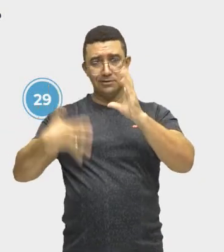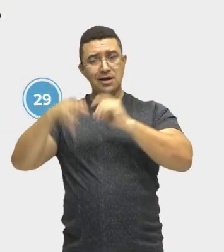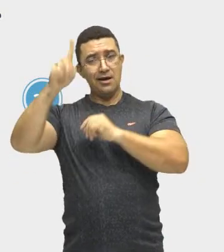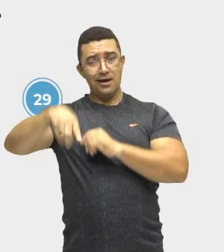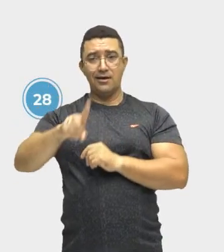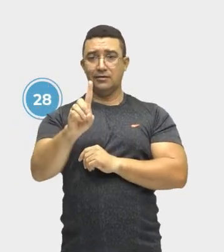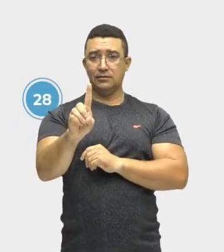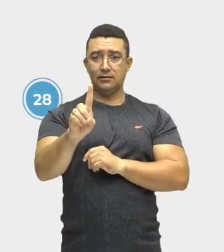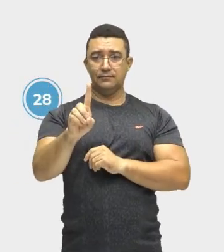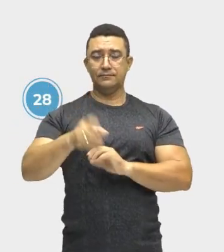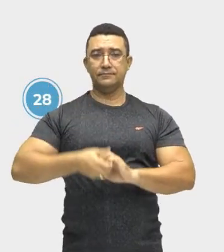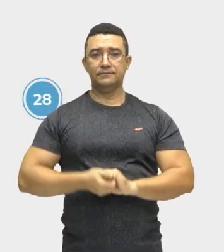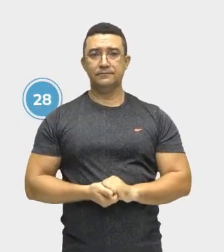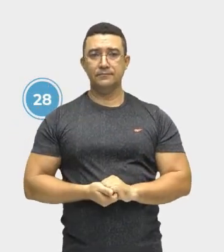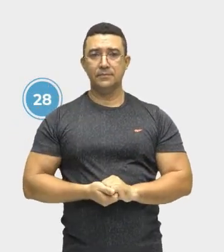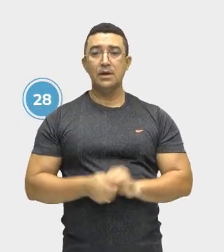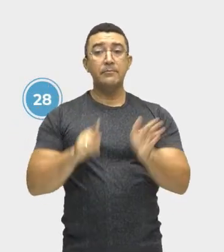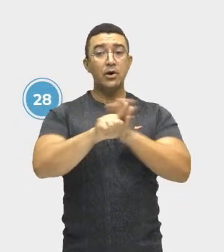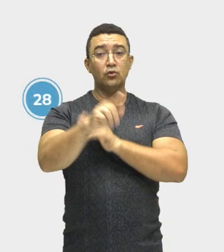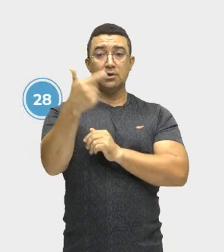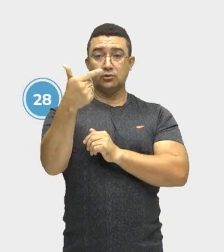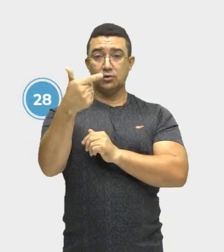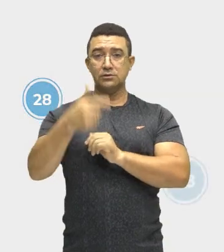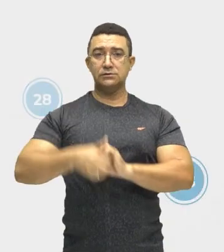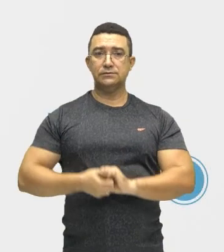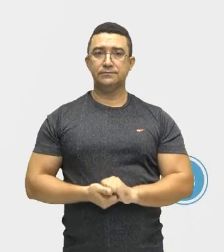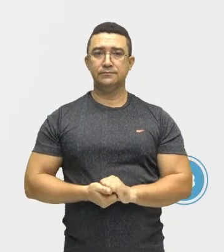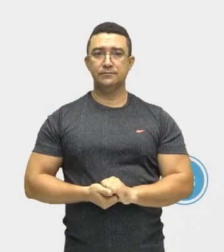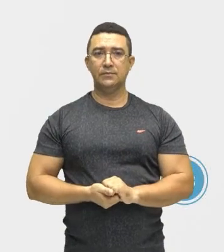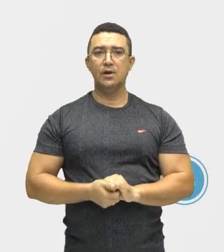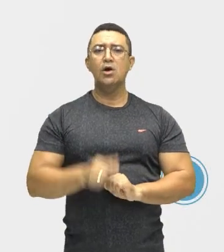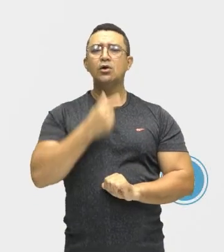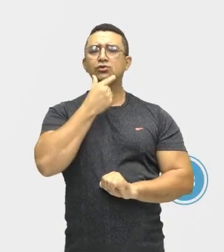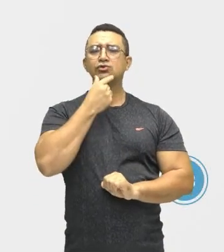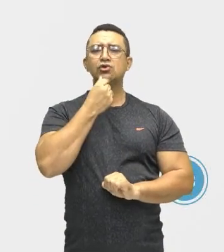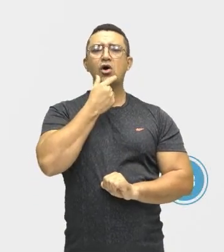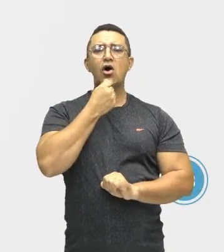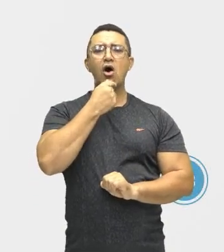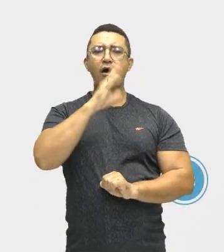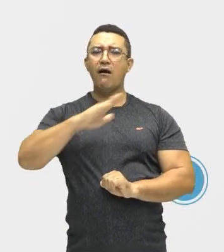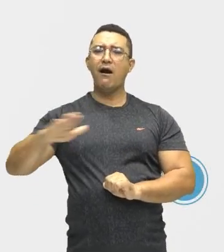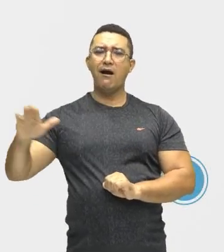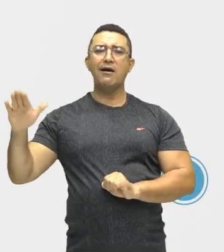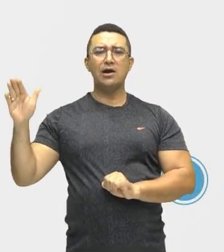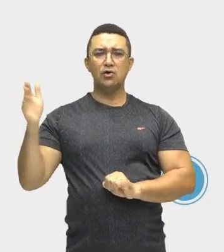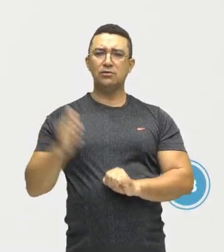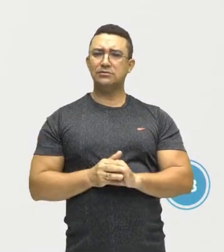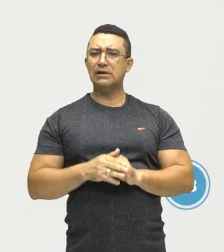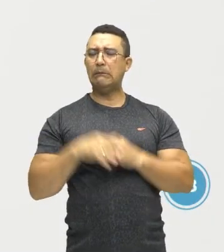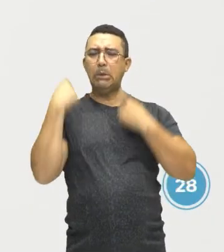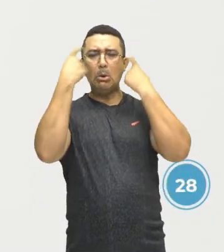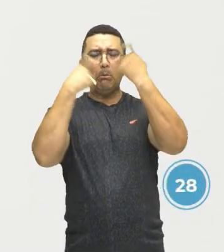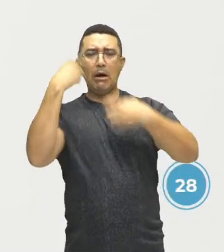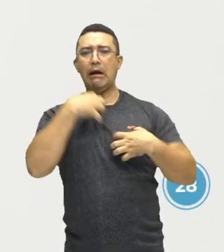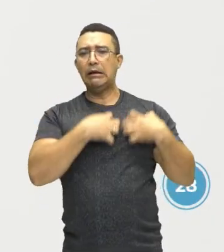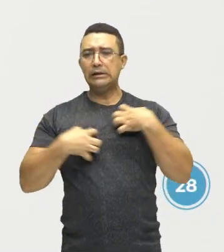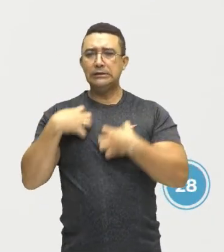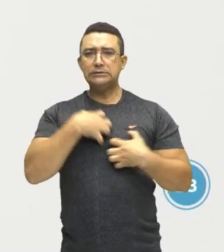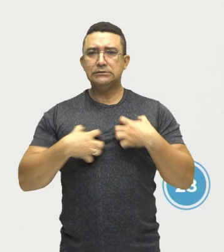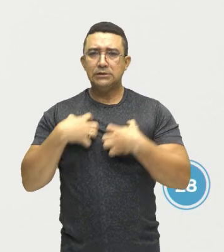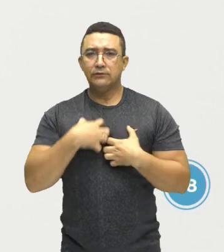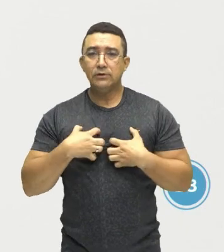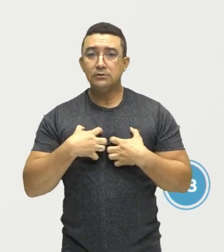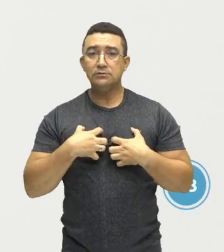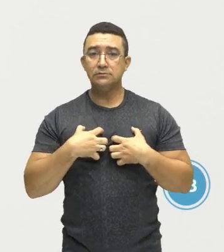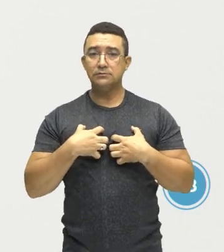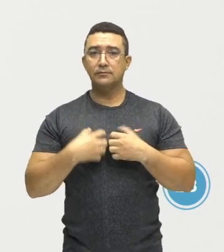à questão 2? Vamos lá. Questão 2. Os garotos estavam indóceis. Quem estavam indóceis?